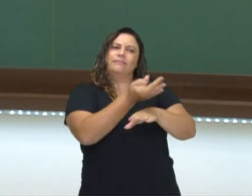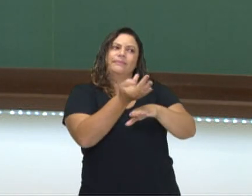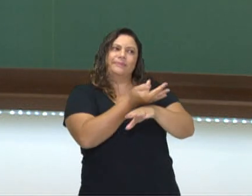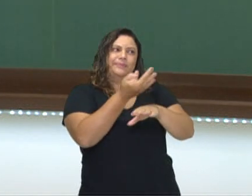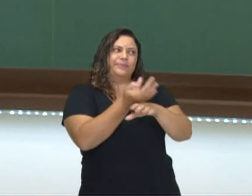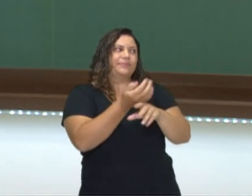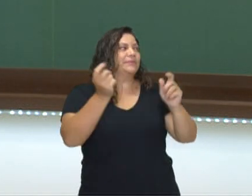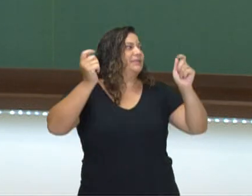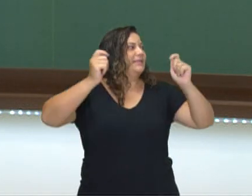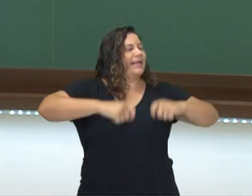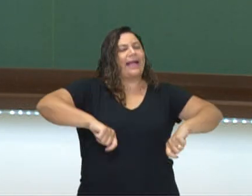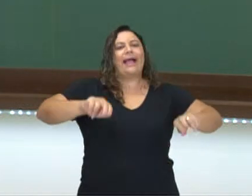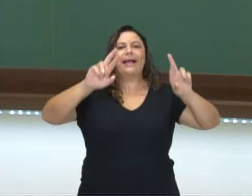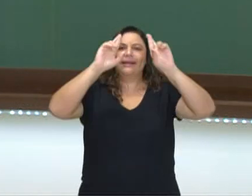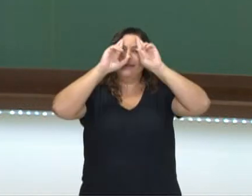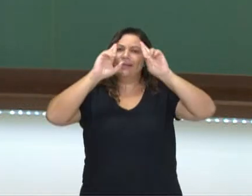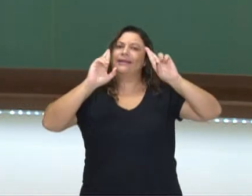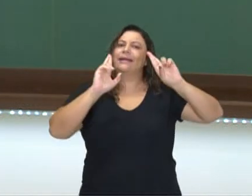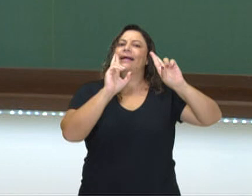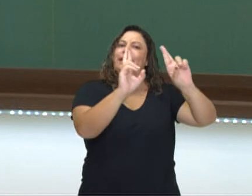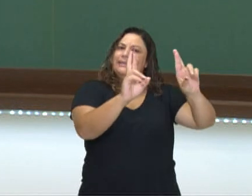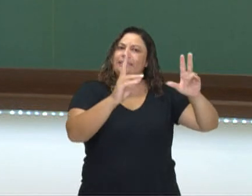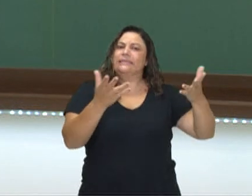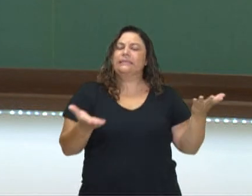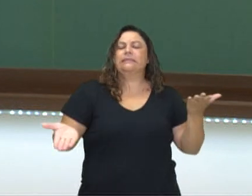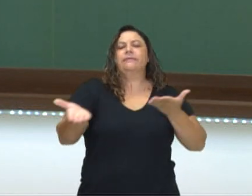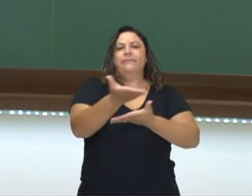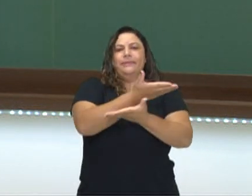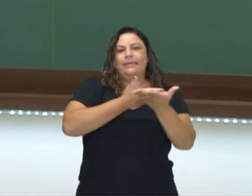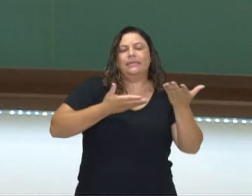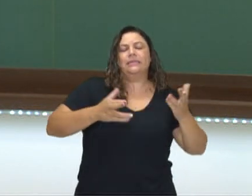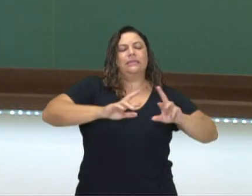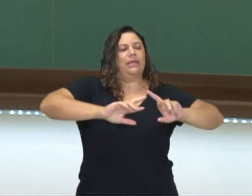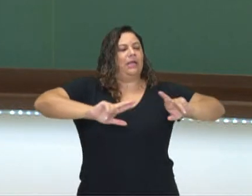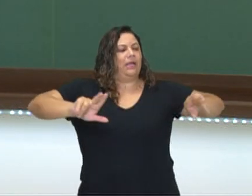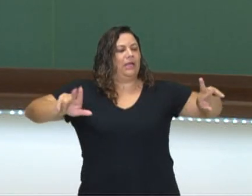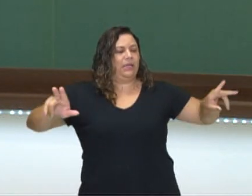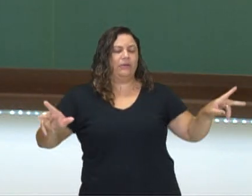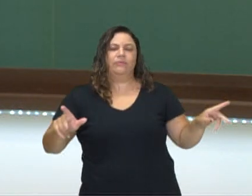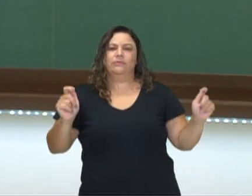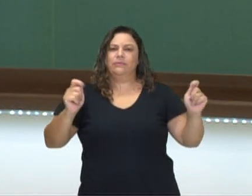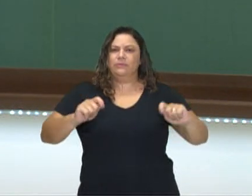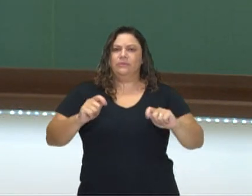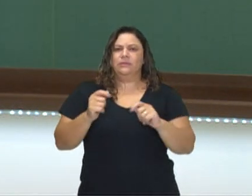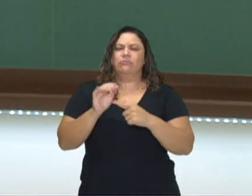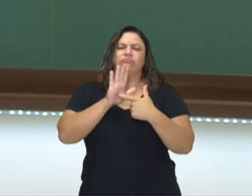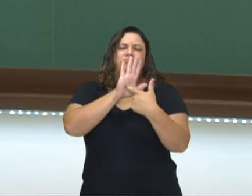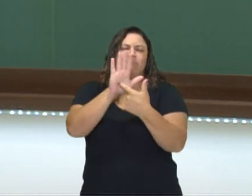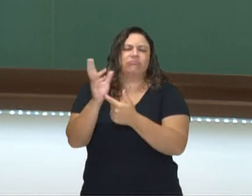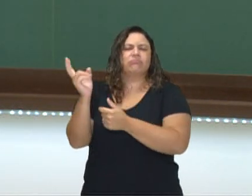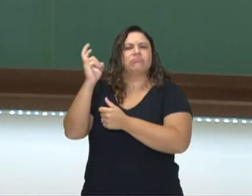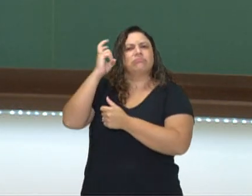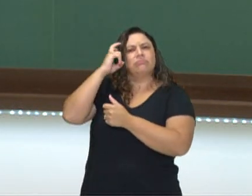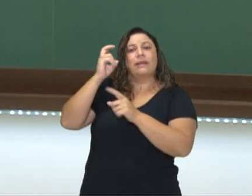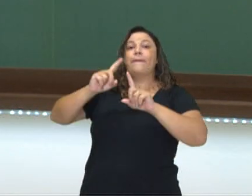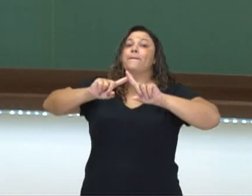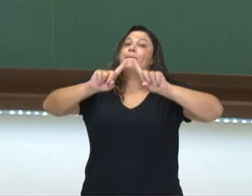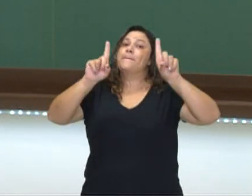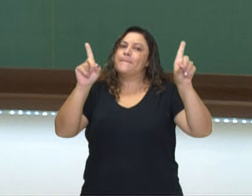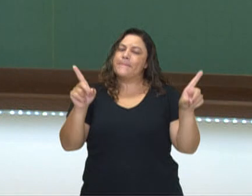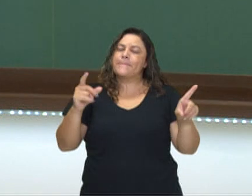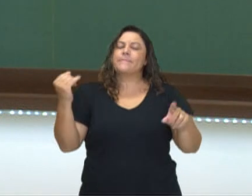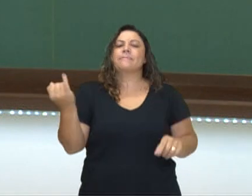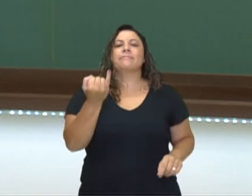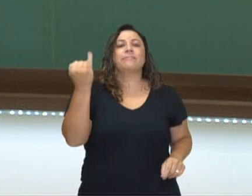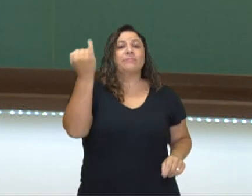é uma postura de respeito em relação às diferentes expressões culturais, porém, é muito